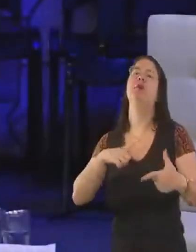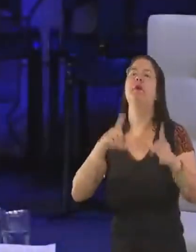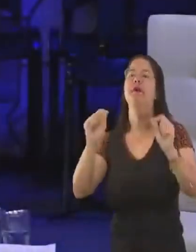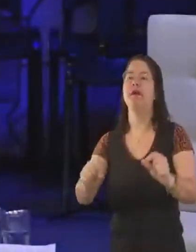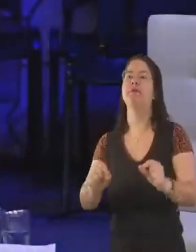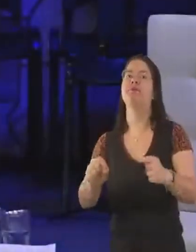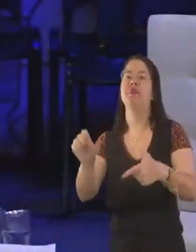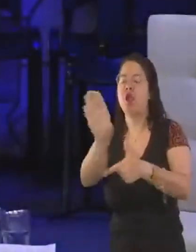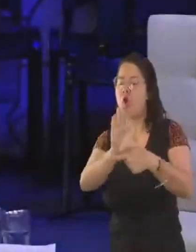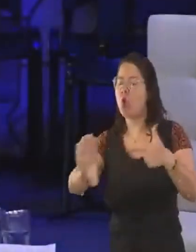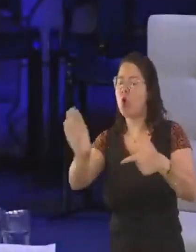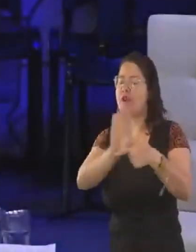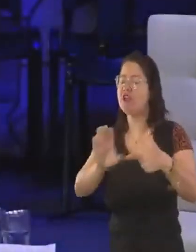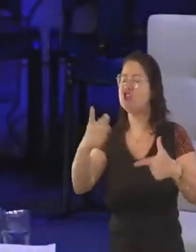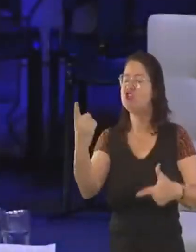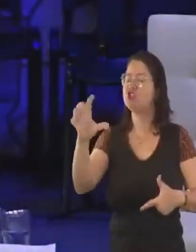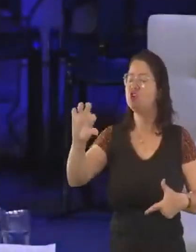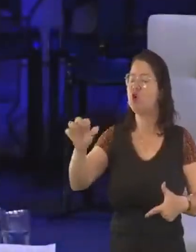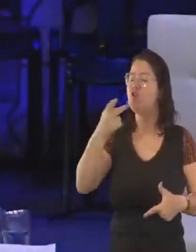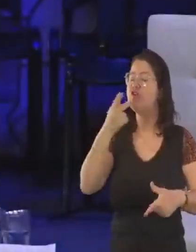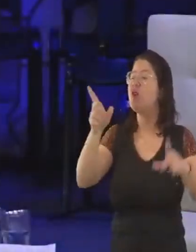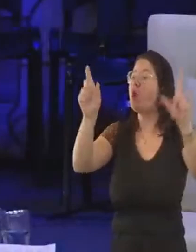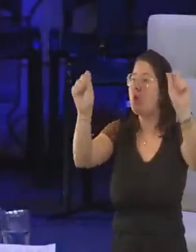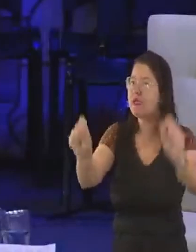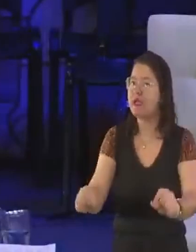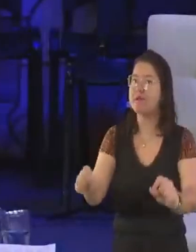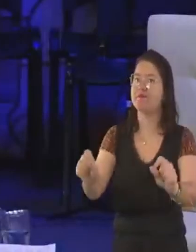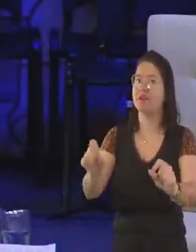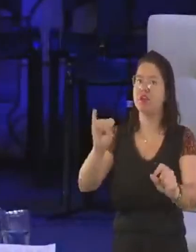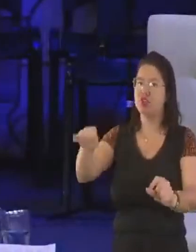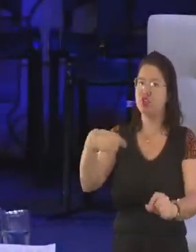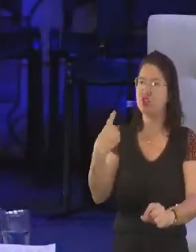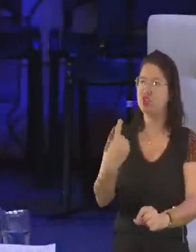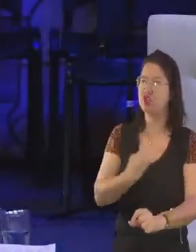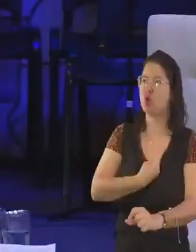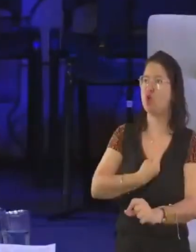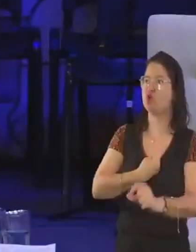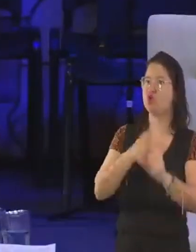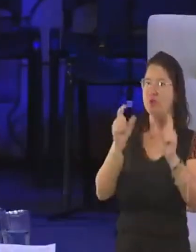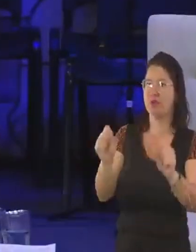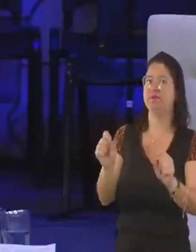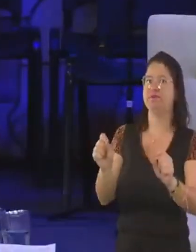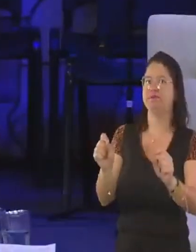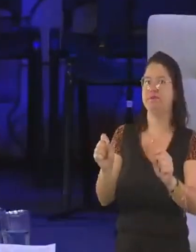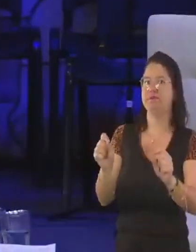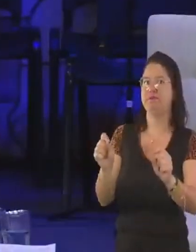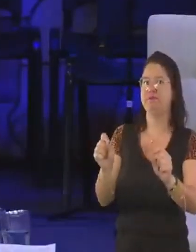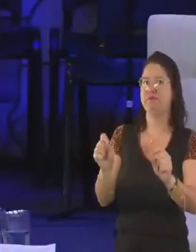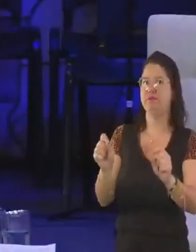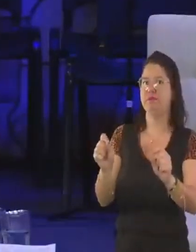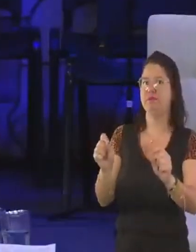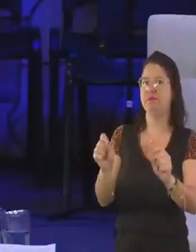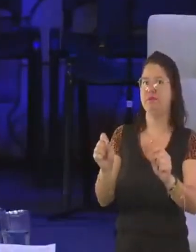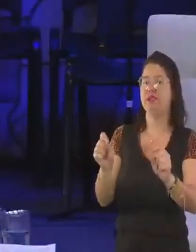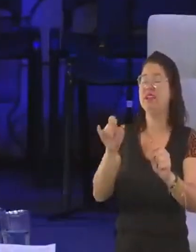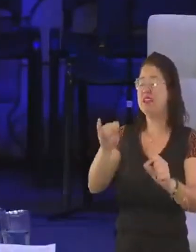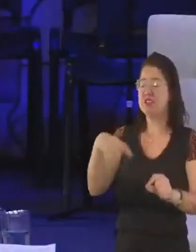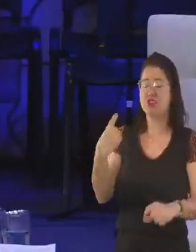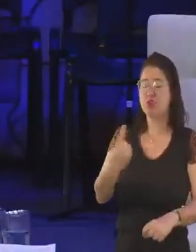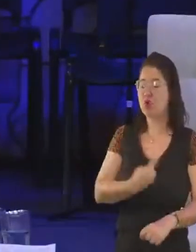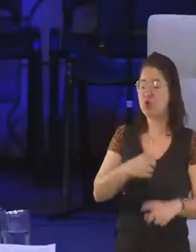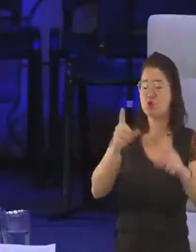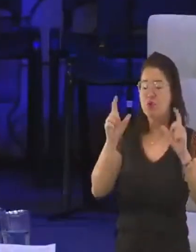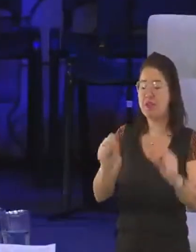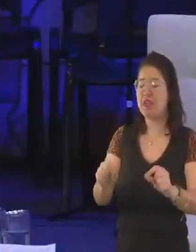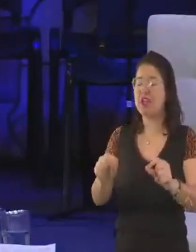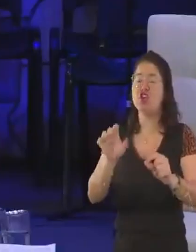19, a seguinte expressão: se nós esperamos em Cristo só nesta vida, nós somos os mais miseráveis